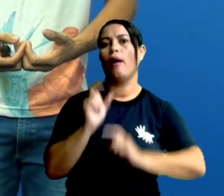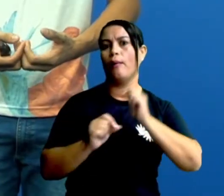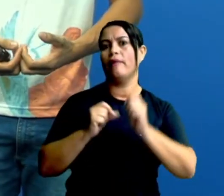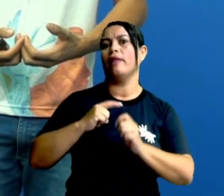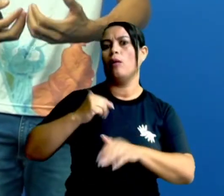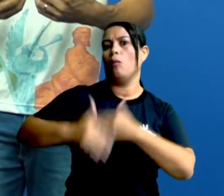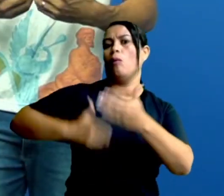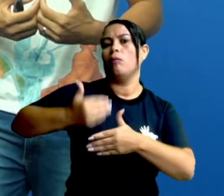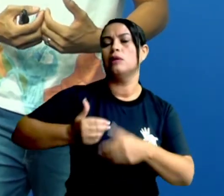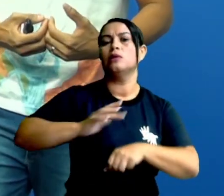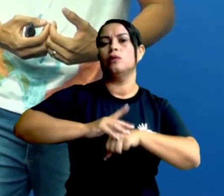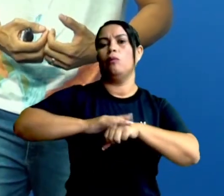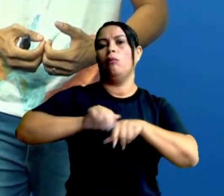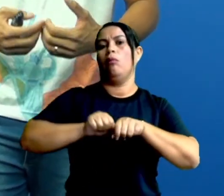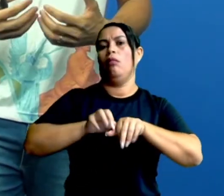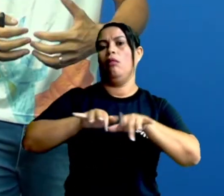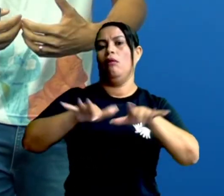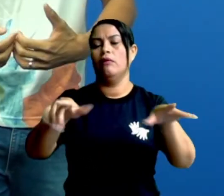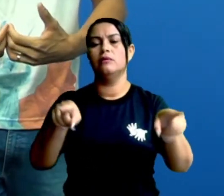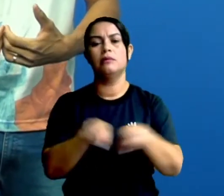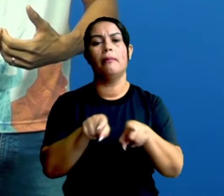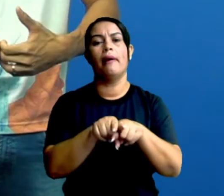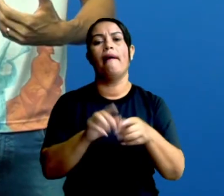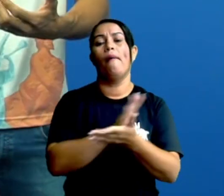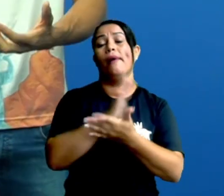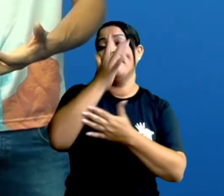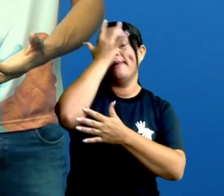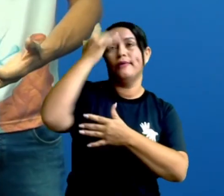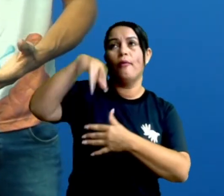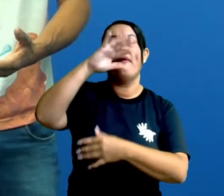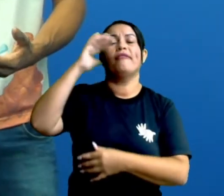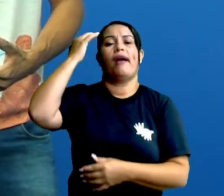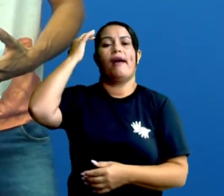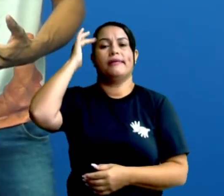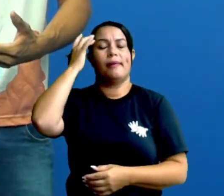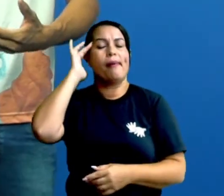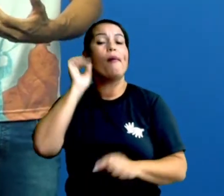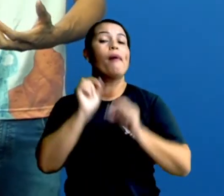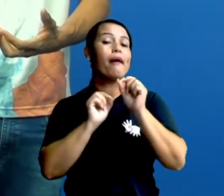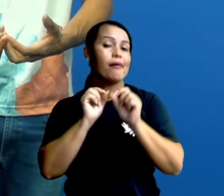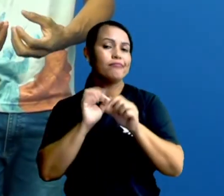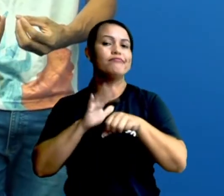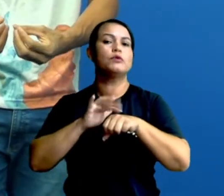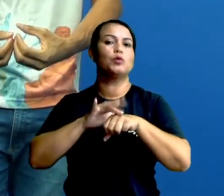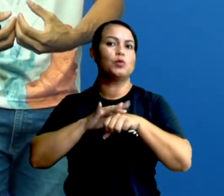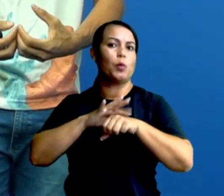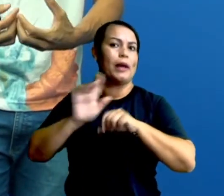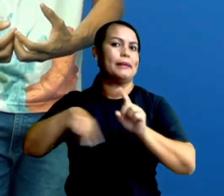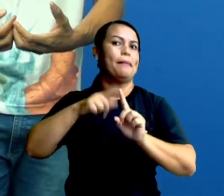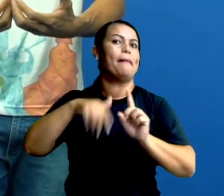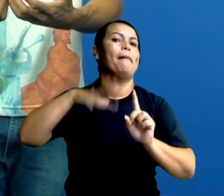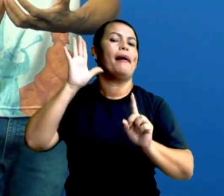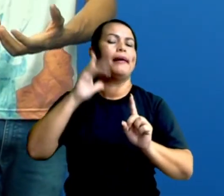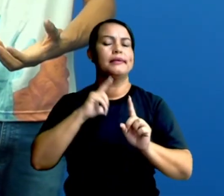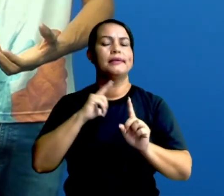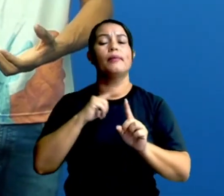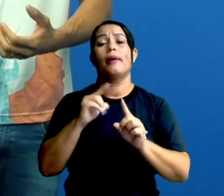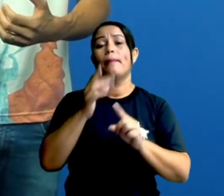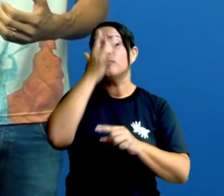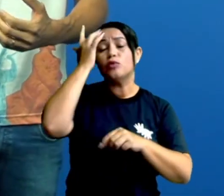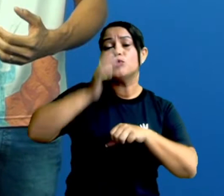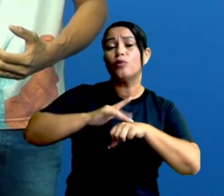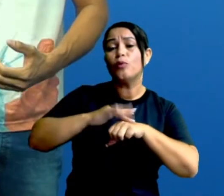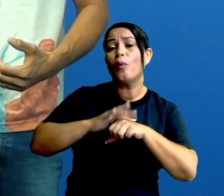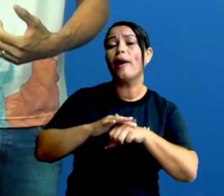ao desenvolvimento de doenças, As pessoas fiquem mais doentes. Pessoas que vivem em ambientes que não têm um saneamento básico